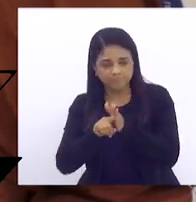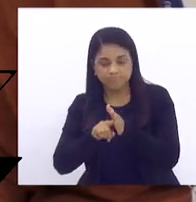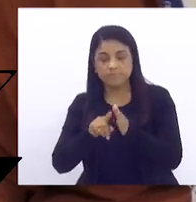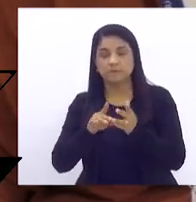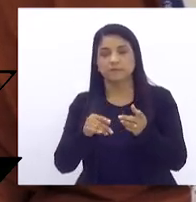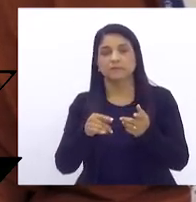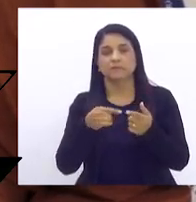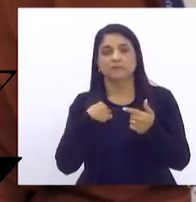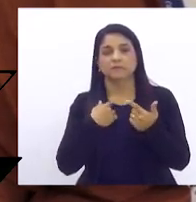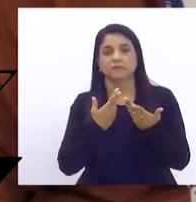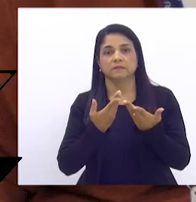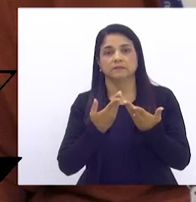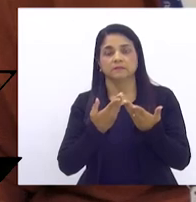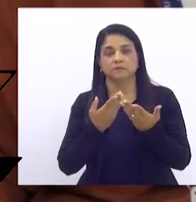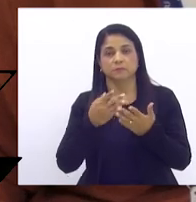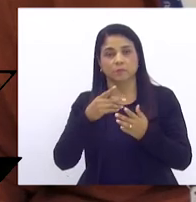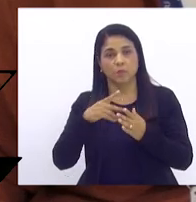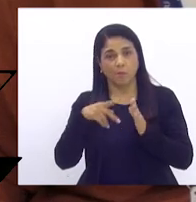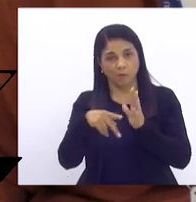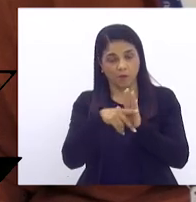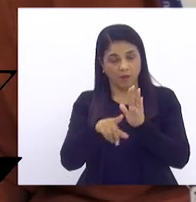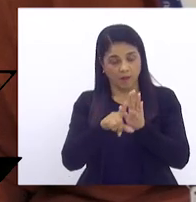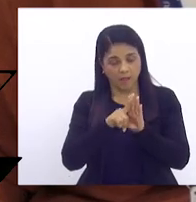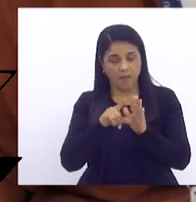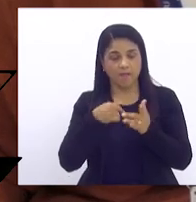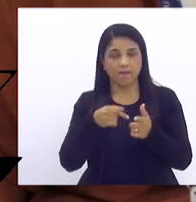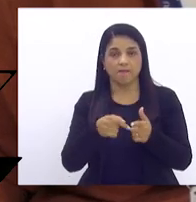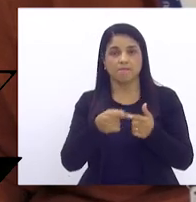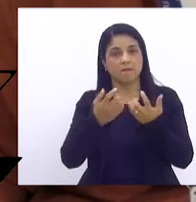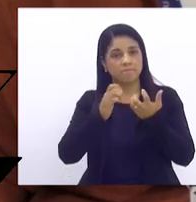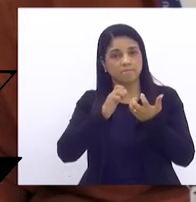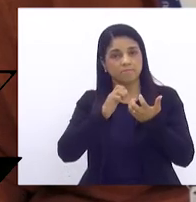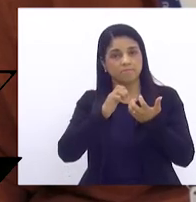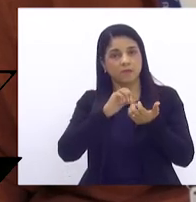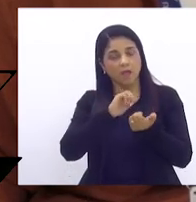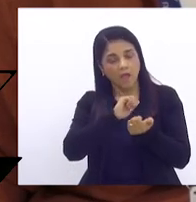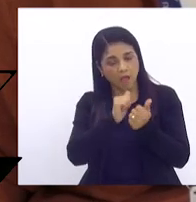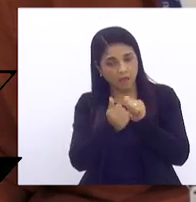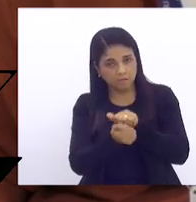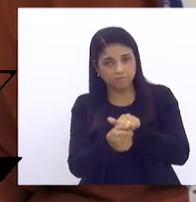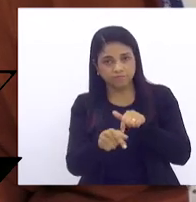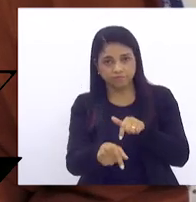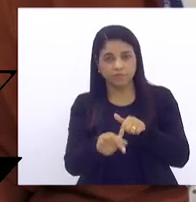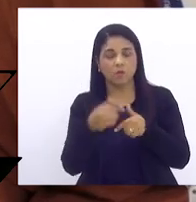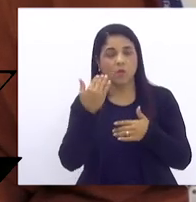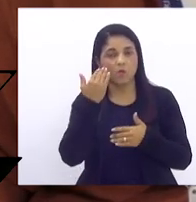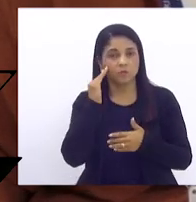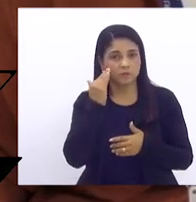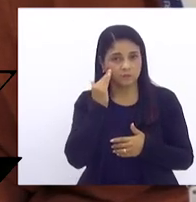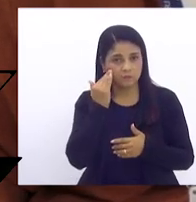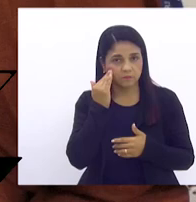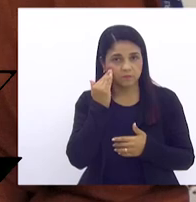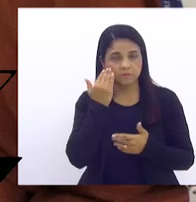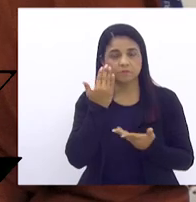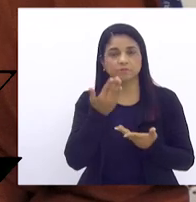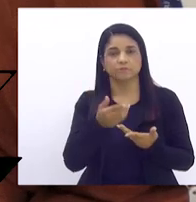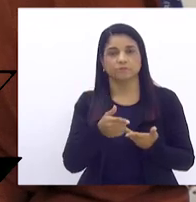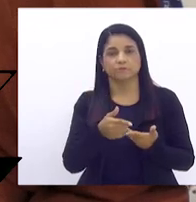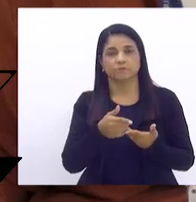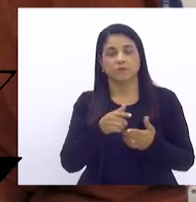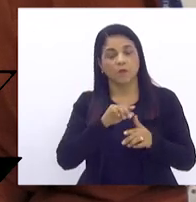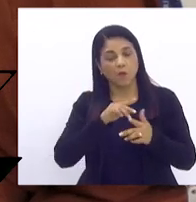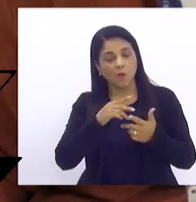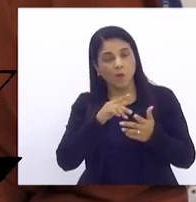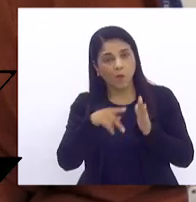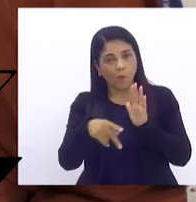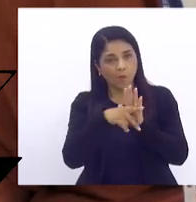interpretação, acho que poderia ser adequado, né, tendo esse entendimento, e o projeto dele modificar